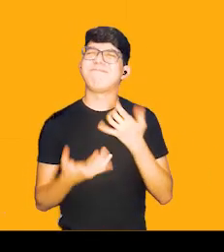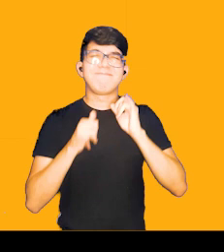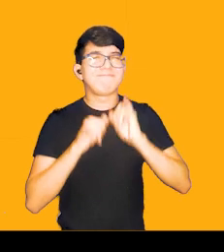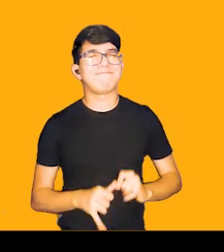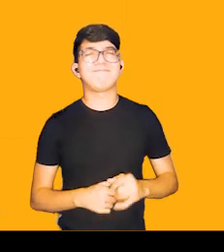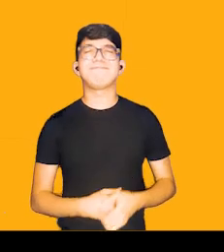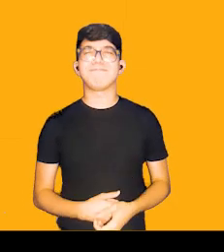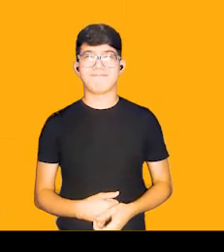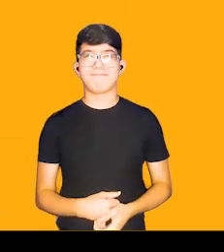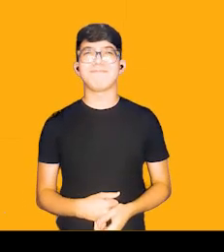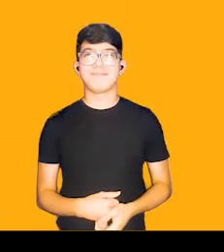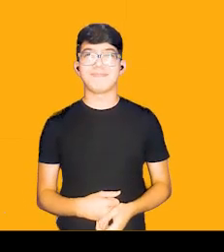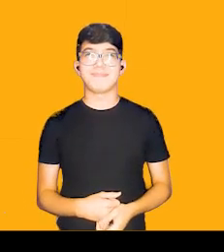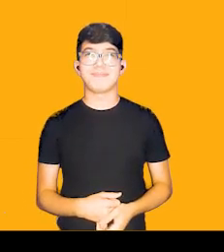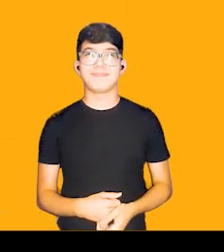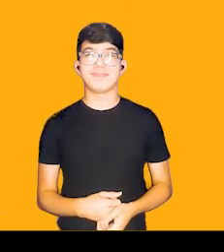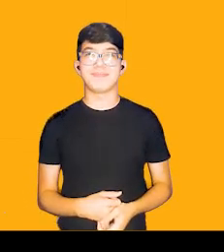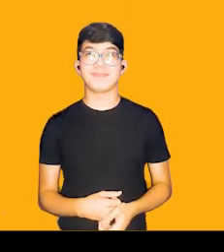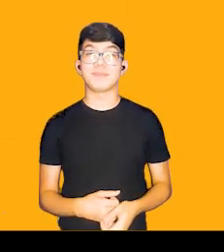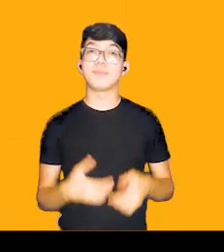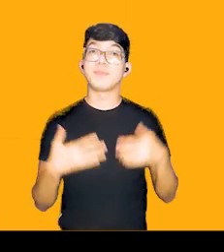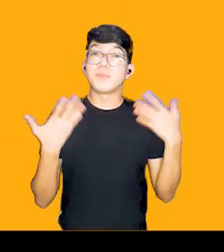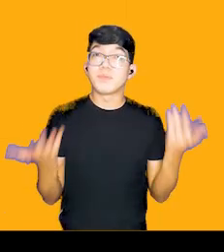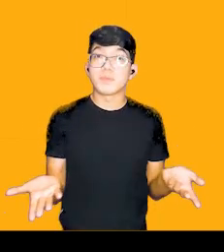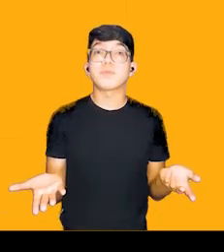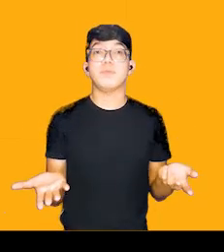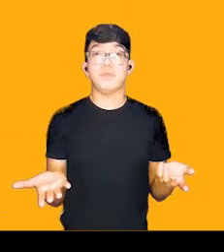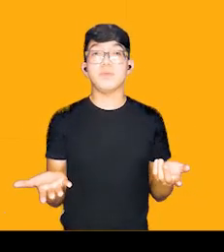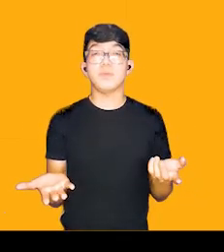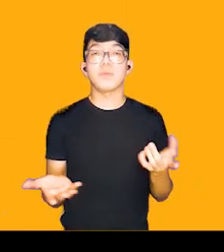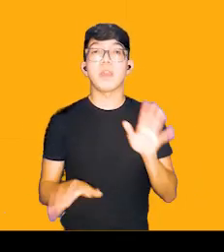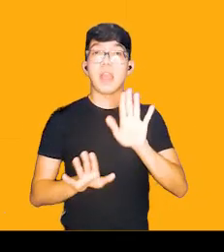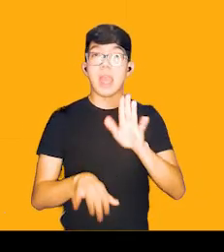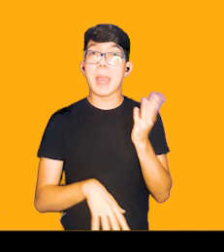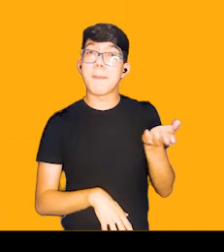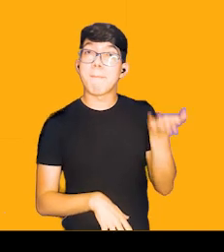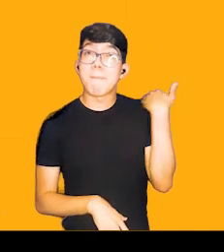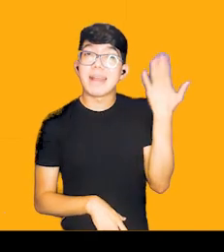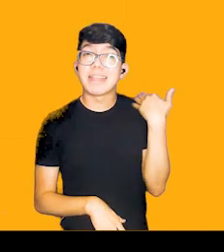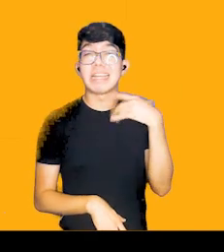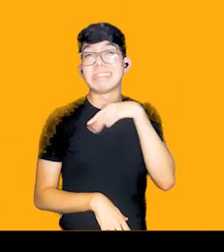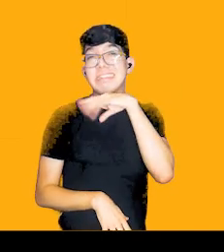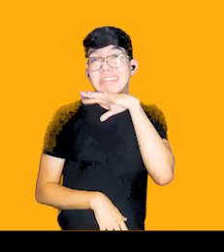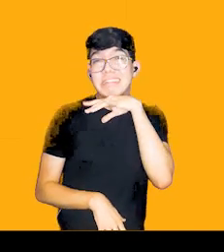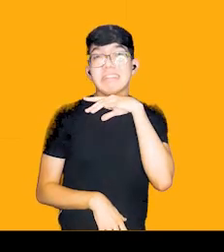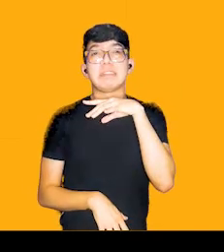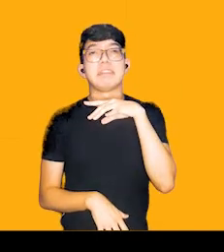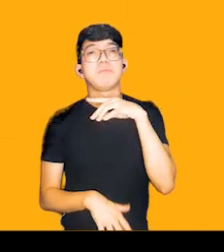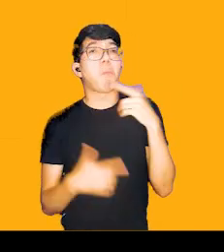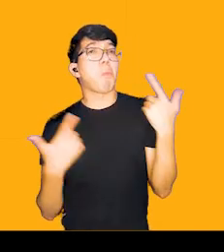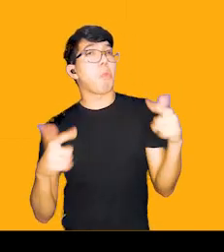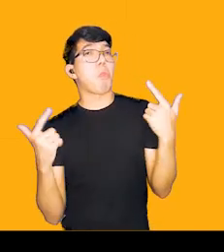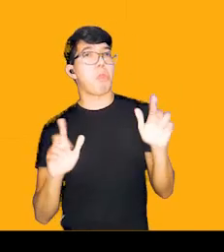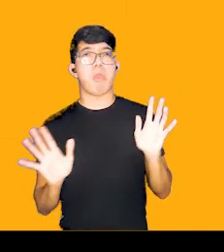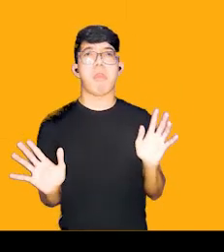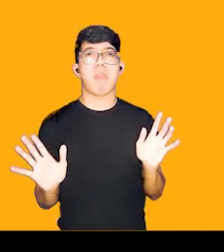assim, né? Não tinha ainda a droga pesada, ainda não tinha chegado. Várias coisas assim que hoje a fugir